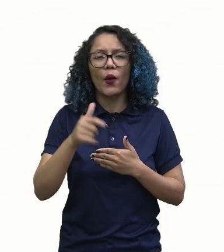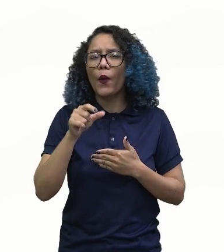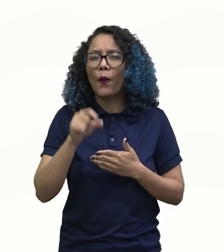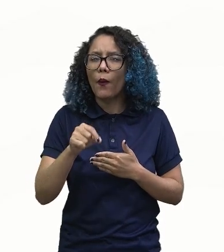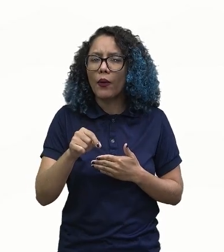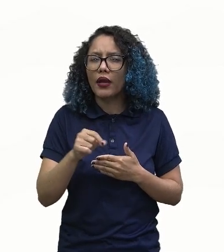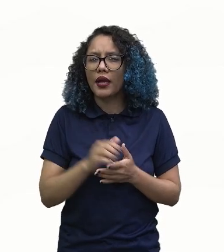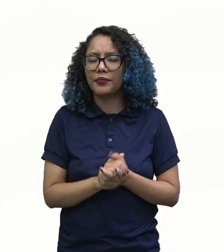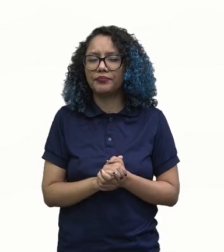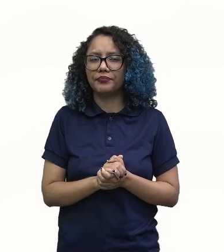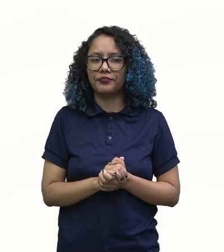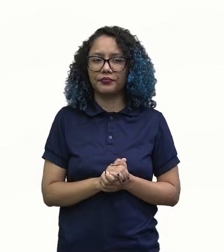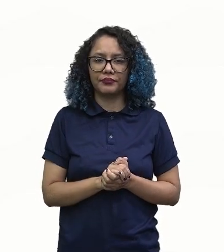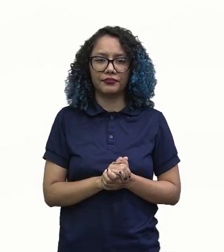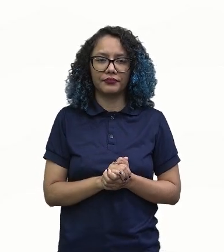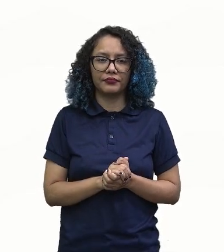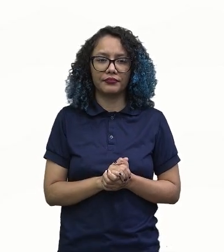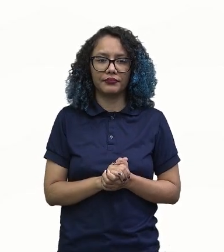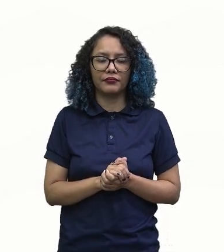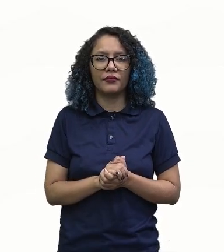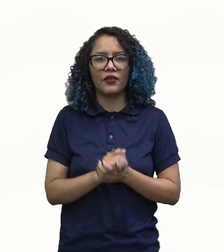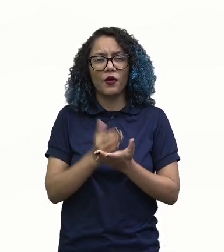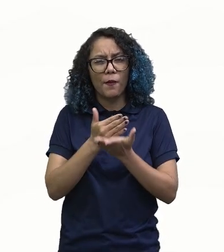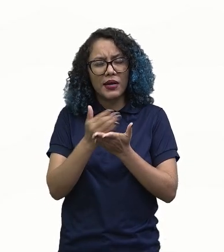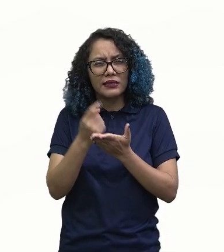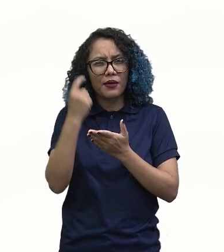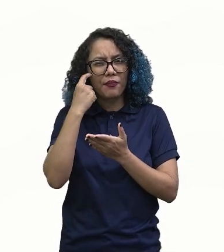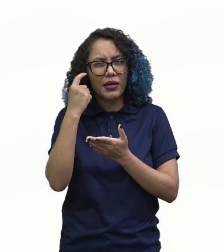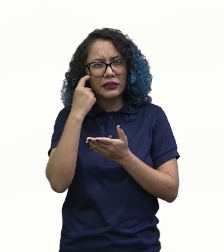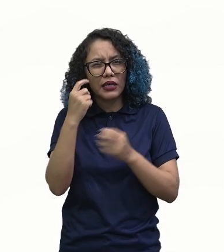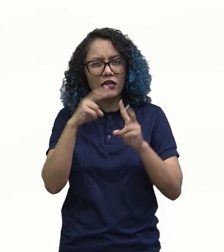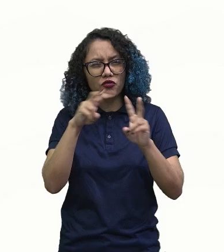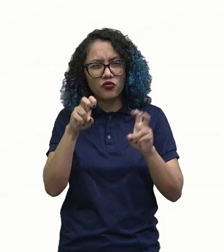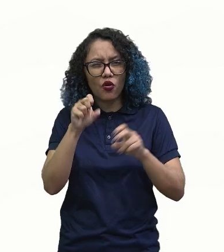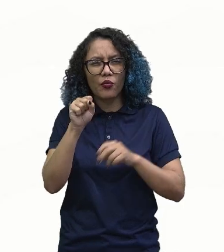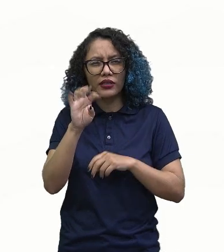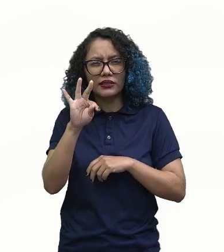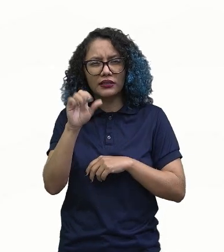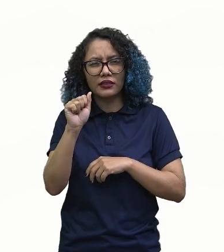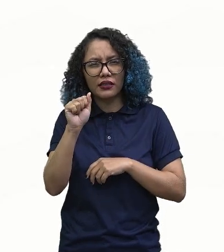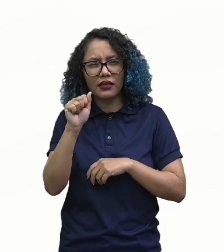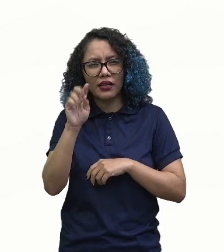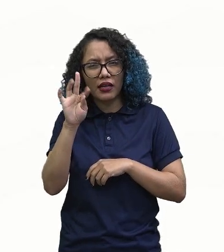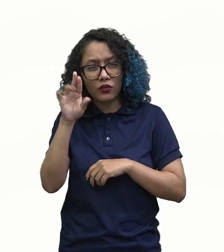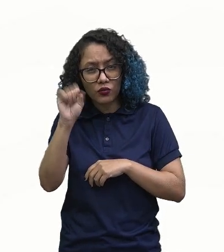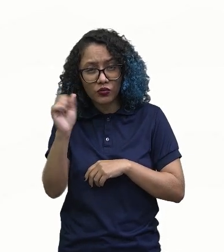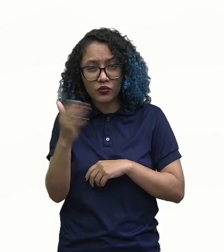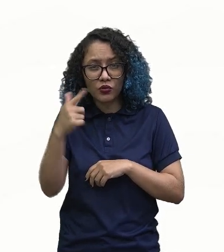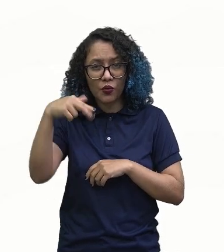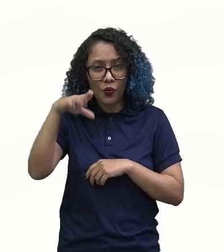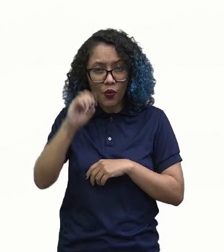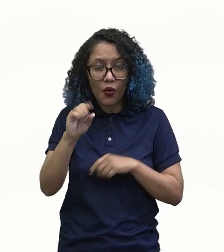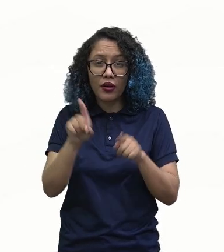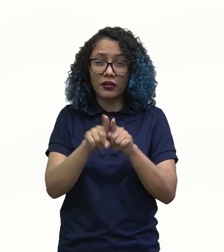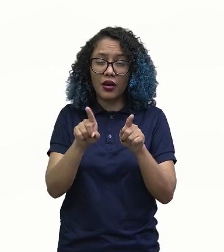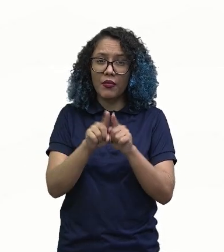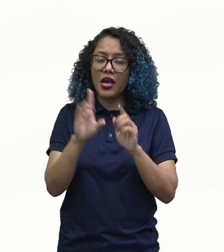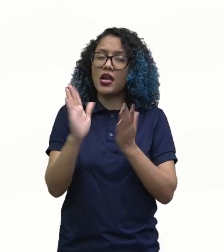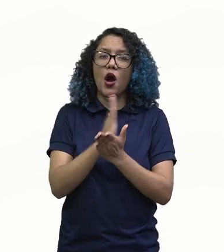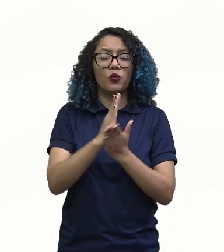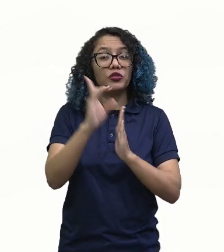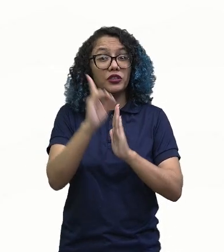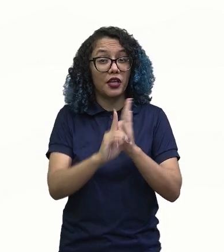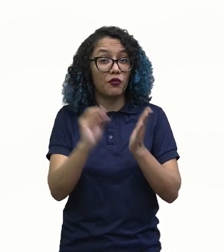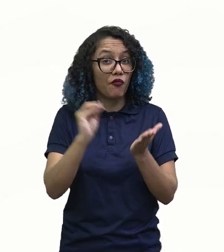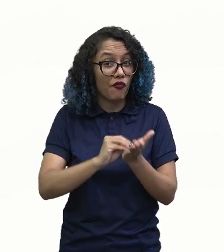a questionar esse status quo, vão começar a questionar a falta de alguns direitos, né?